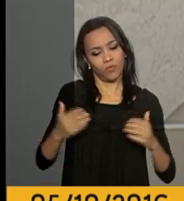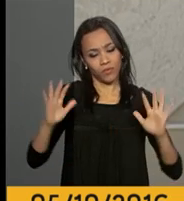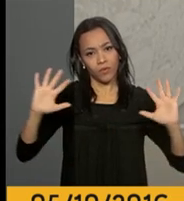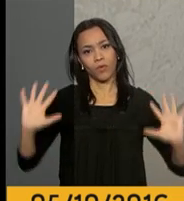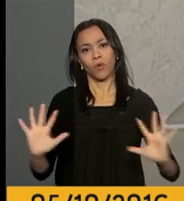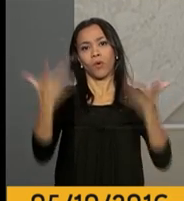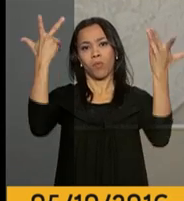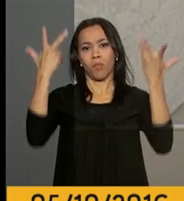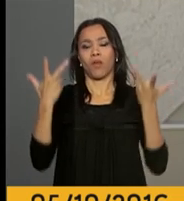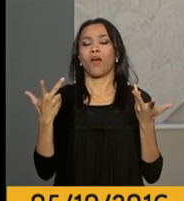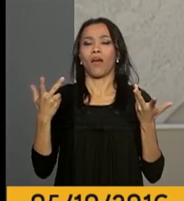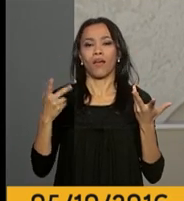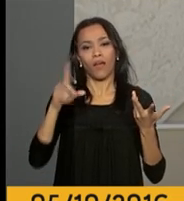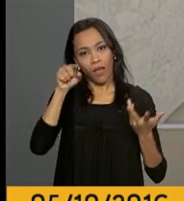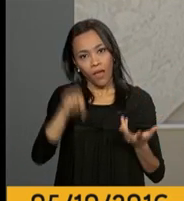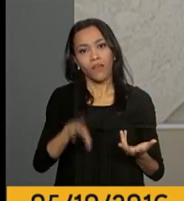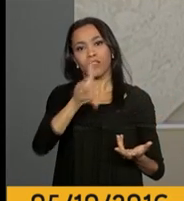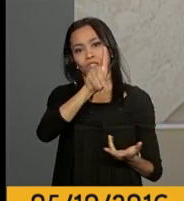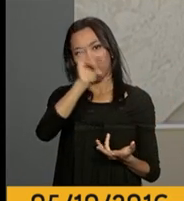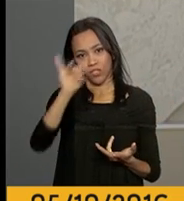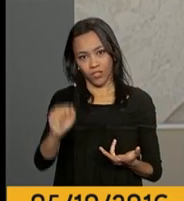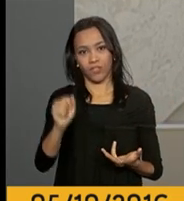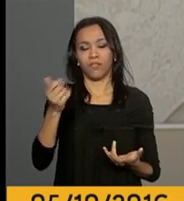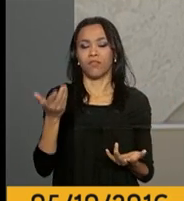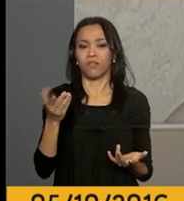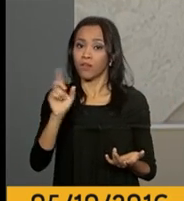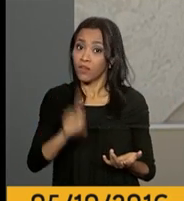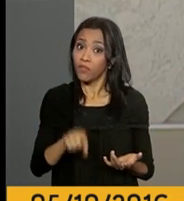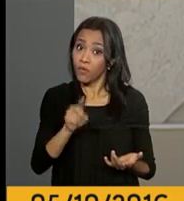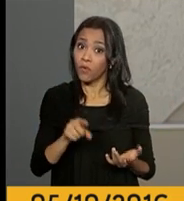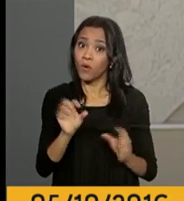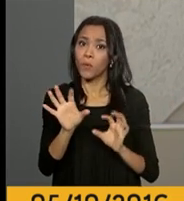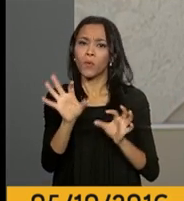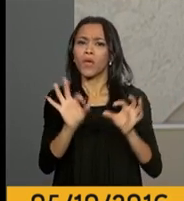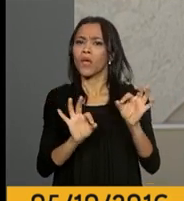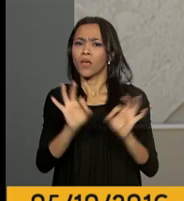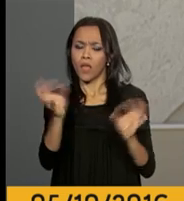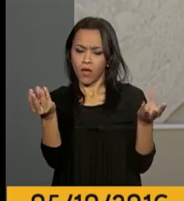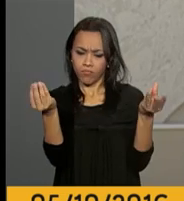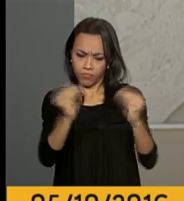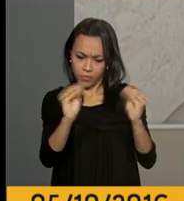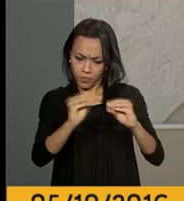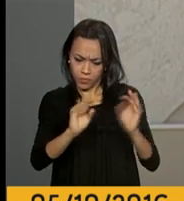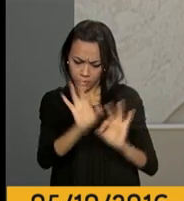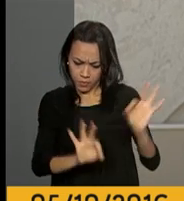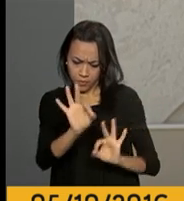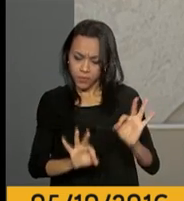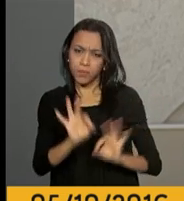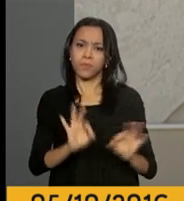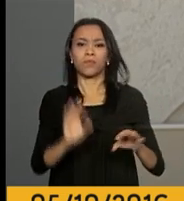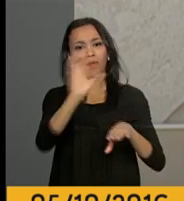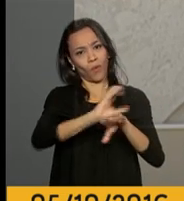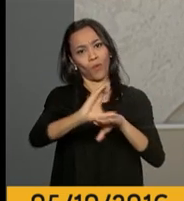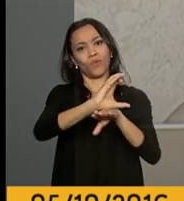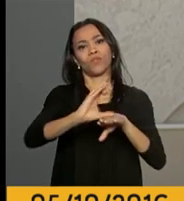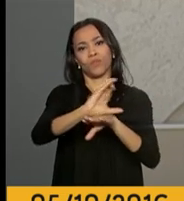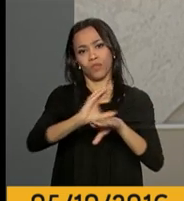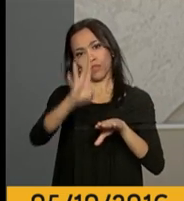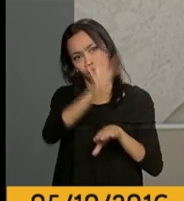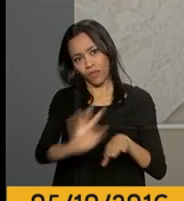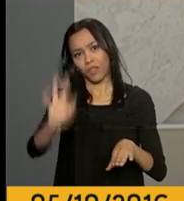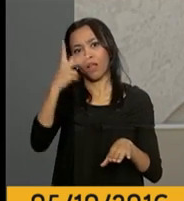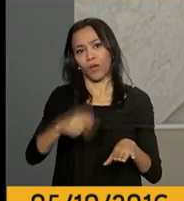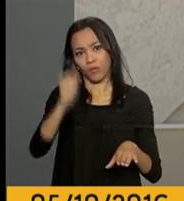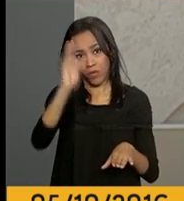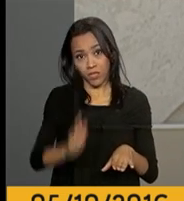comemorar essa data que foi a data da reconstrução do estado brasileiro mas sobre o foco